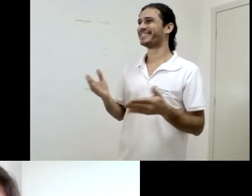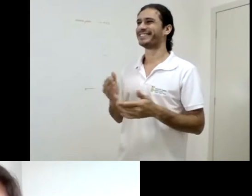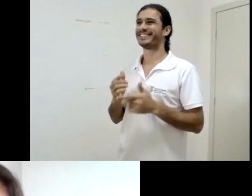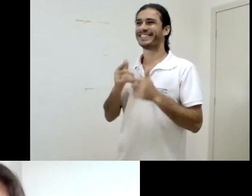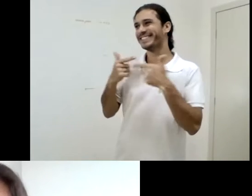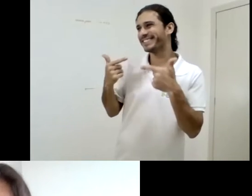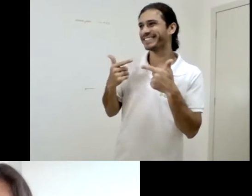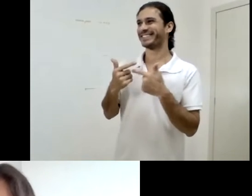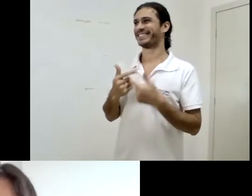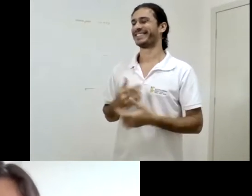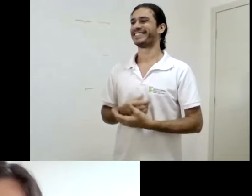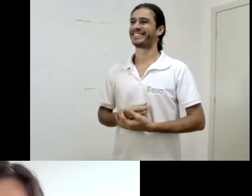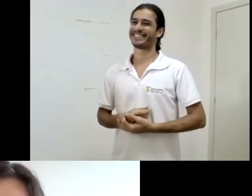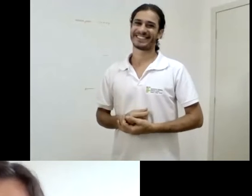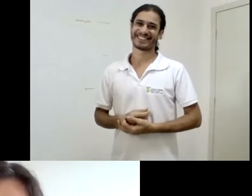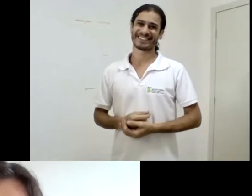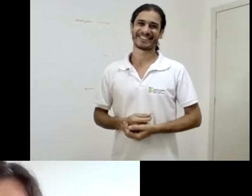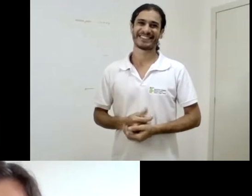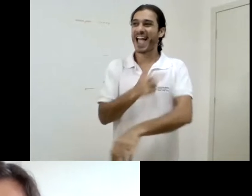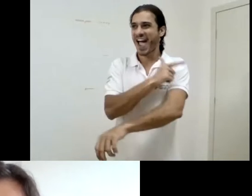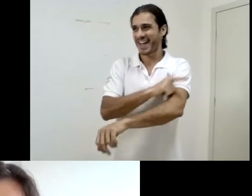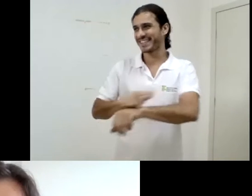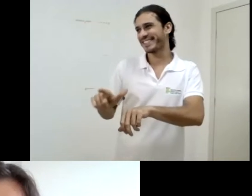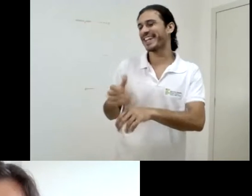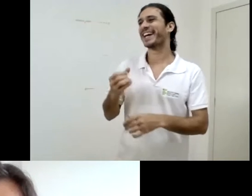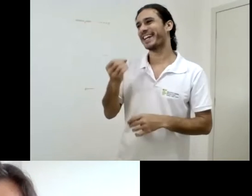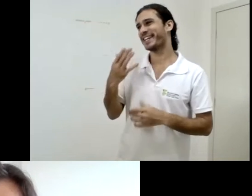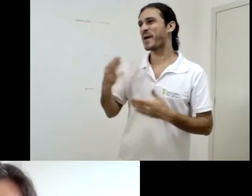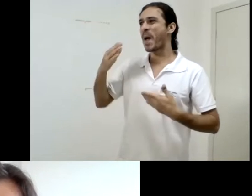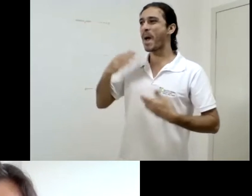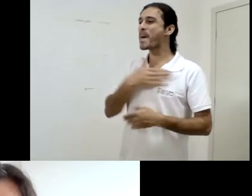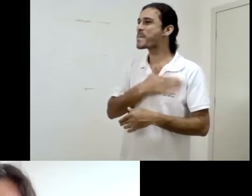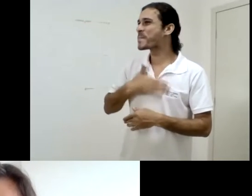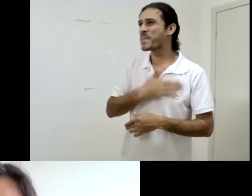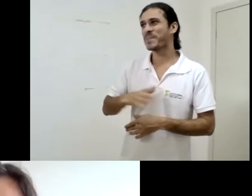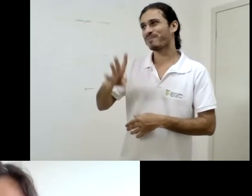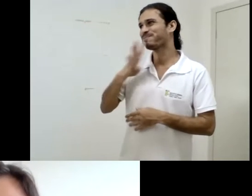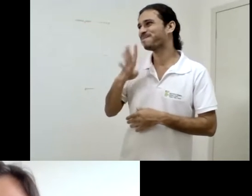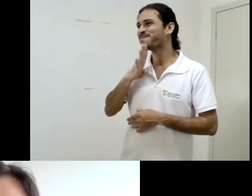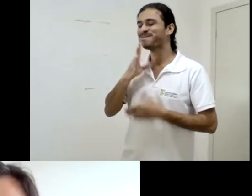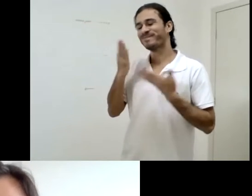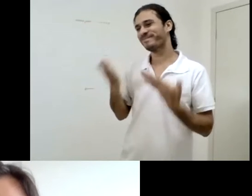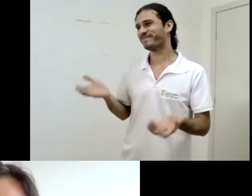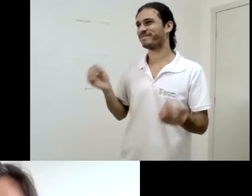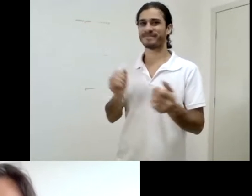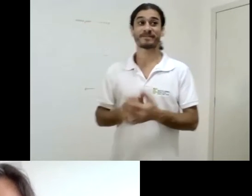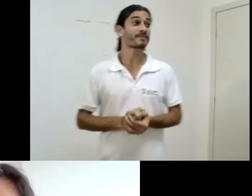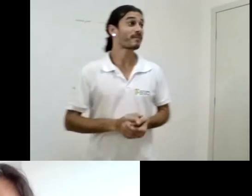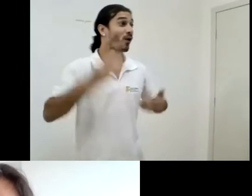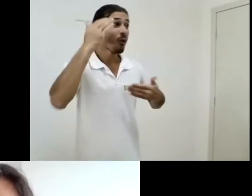Obrigada. Foi um prazer conhecê-la. Tá jóia, então. Obrigada a vocês aí.